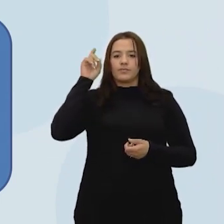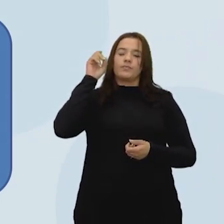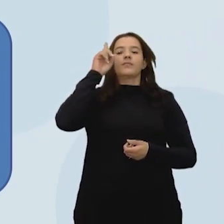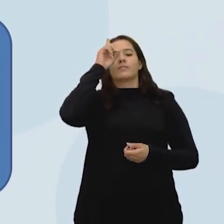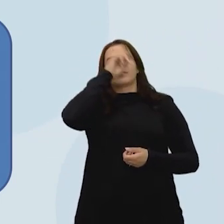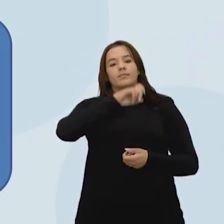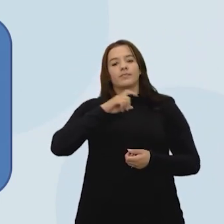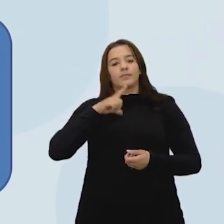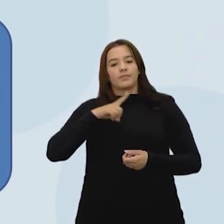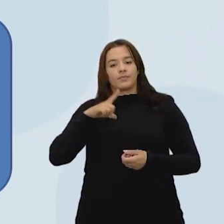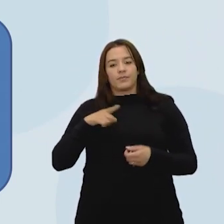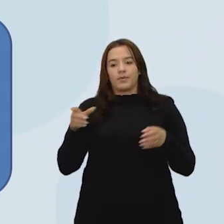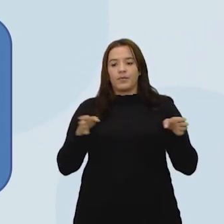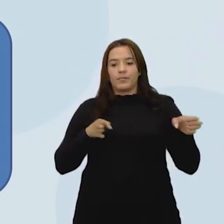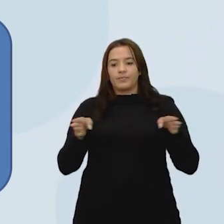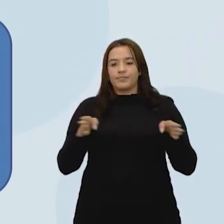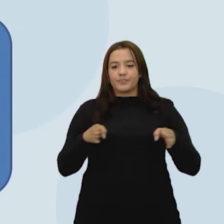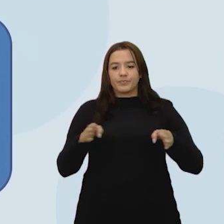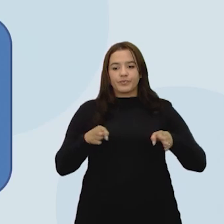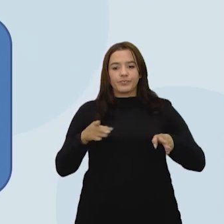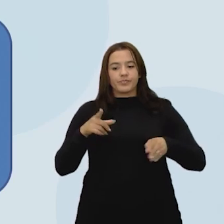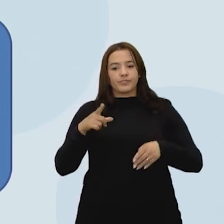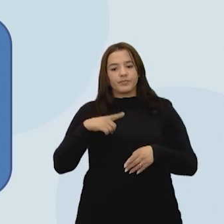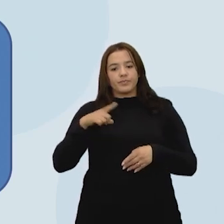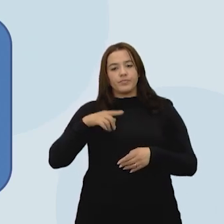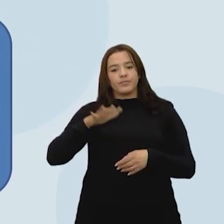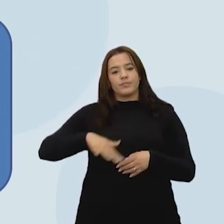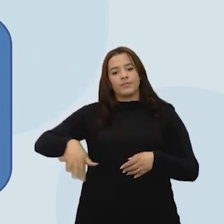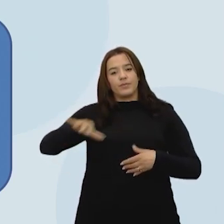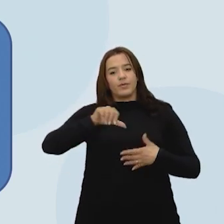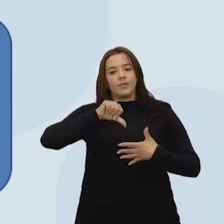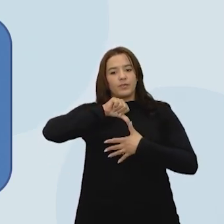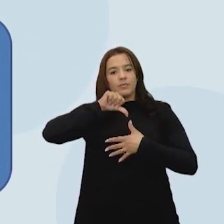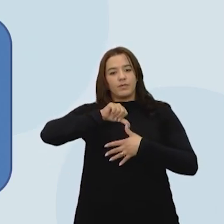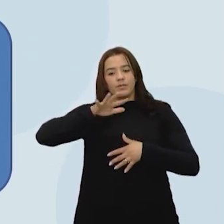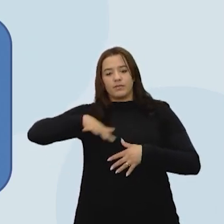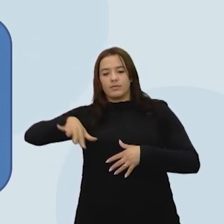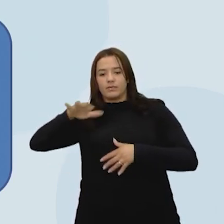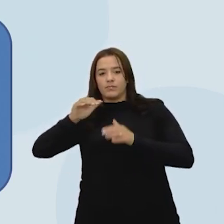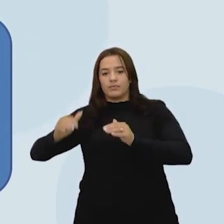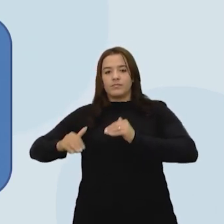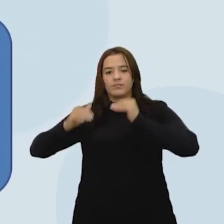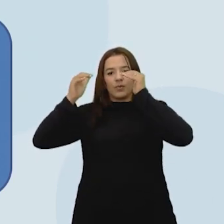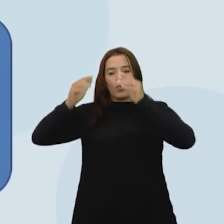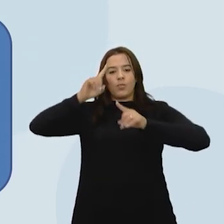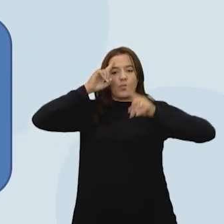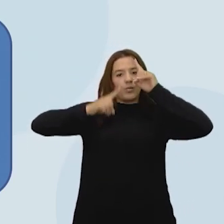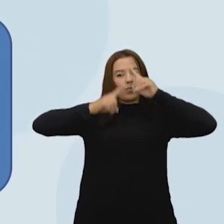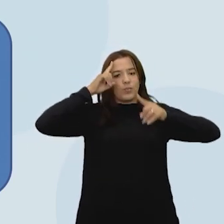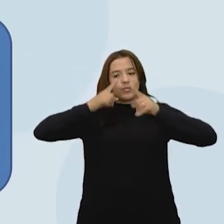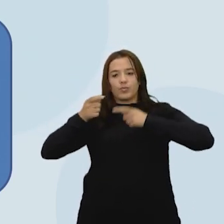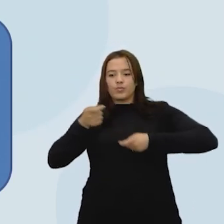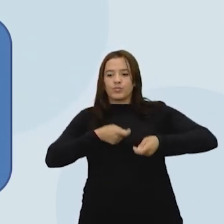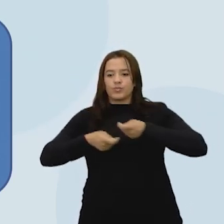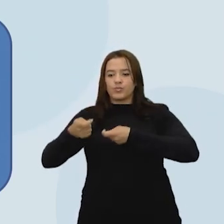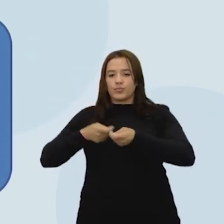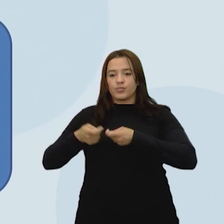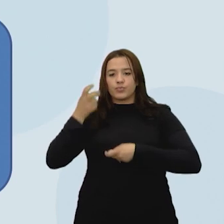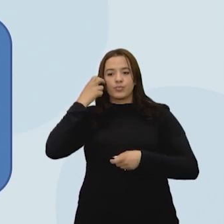tem aqui um período onde os norte-americanos fazem o controle militar e cultural dessa